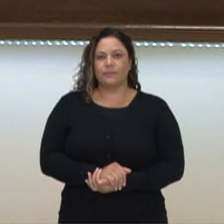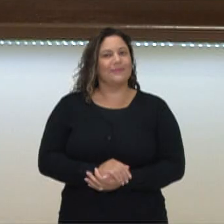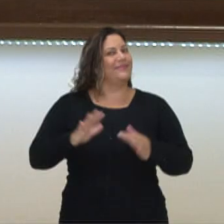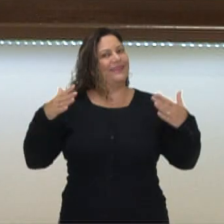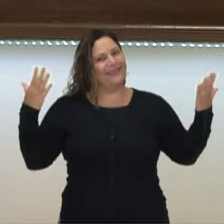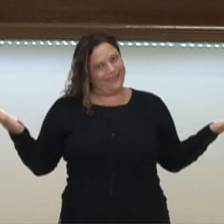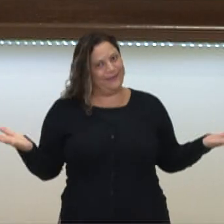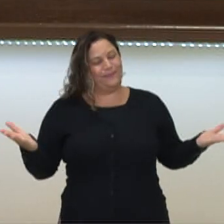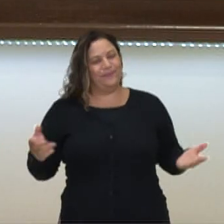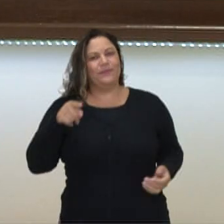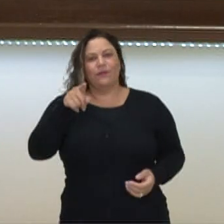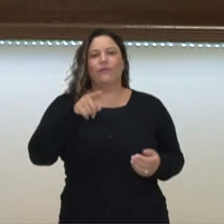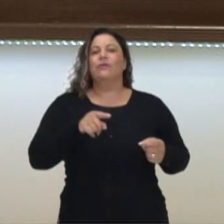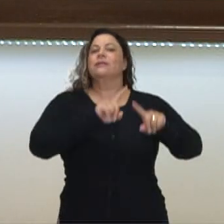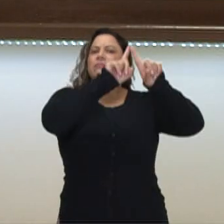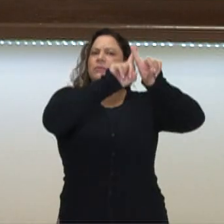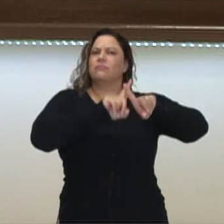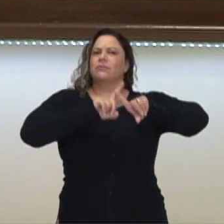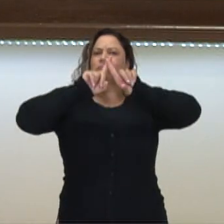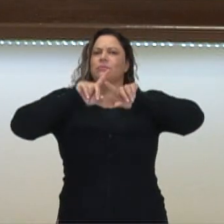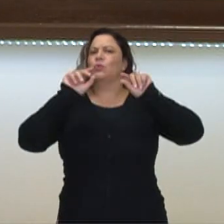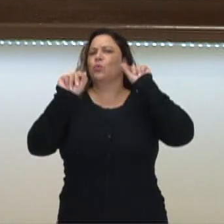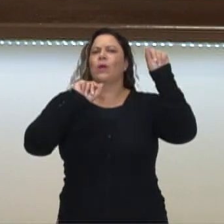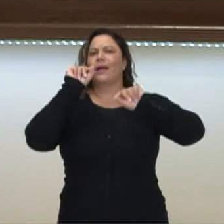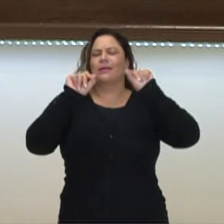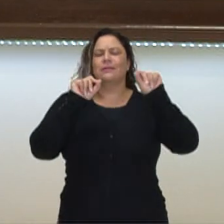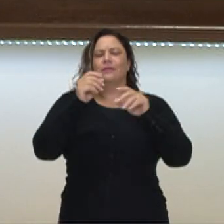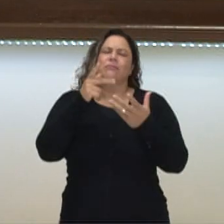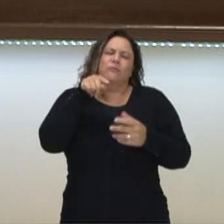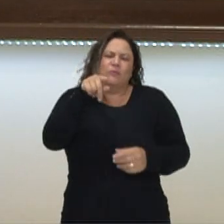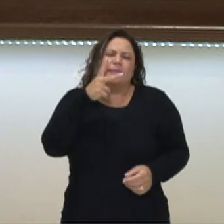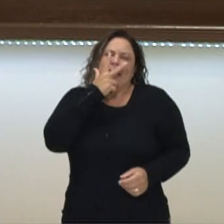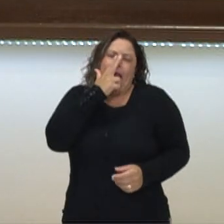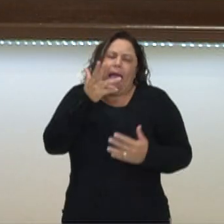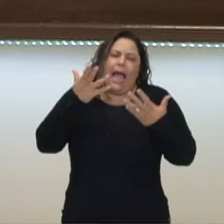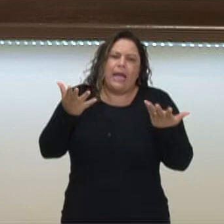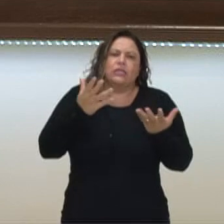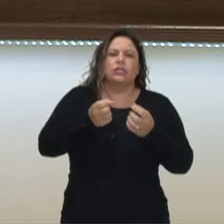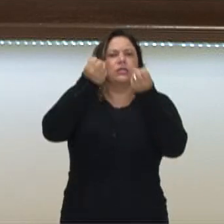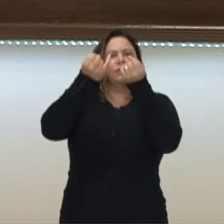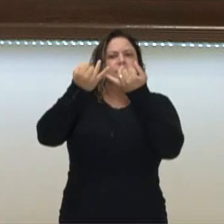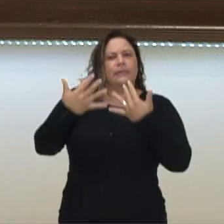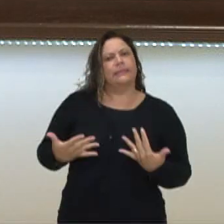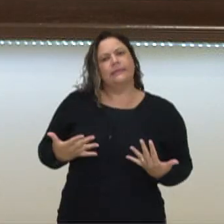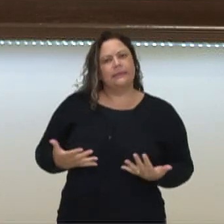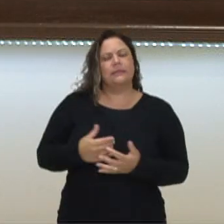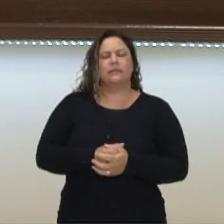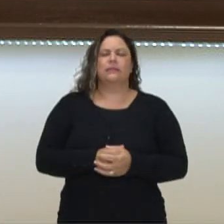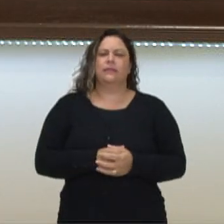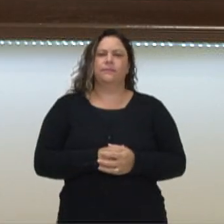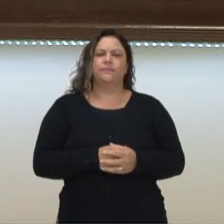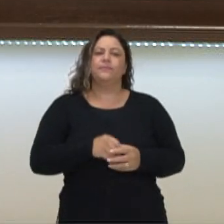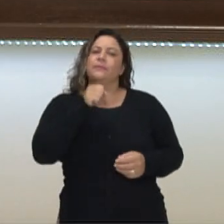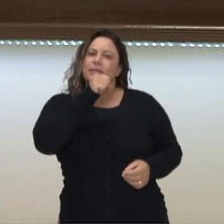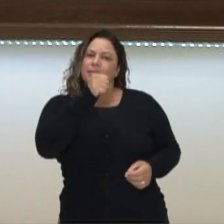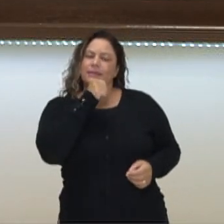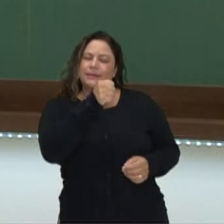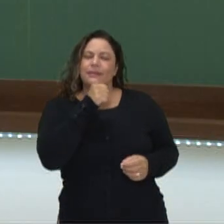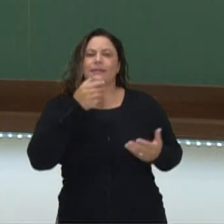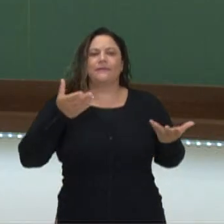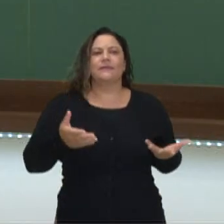E aí, você marcou quais são as suas sugestões, o que você acha que ele vai dizer, né, nas frases de entrevista